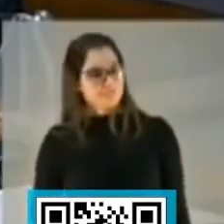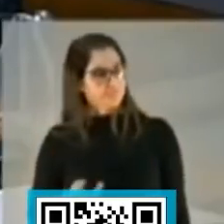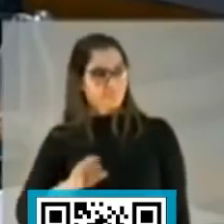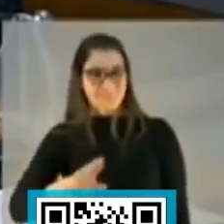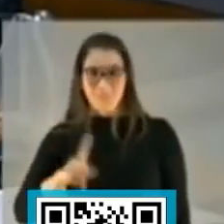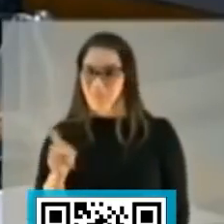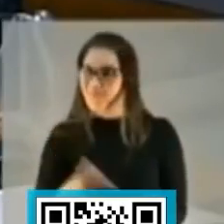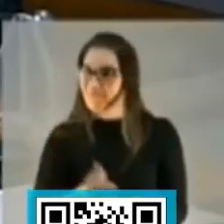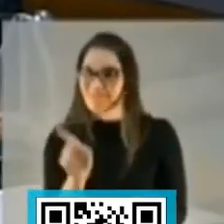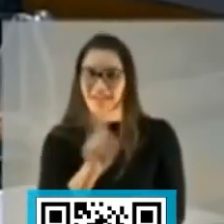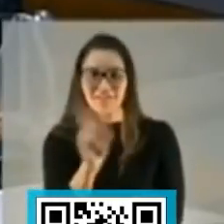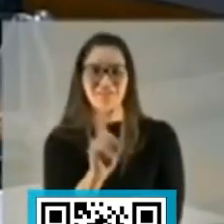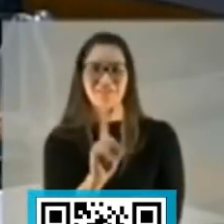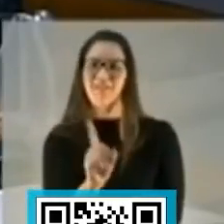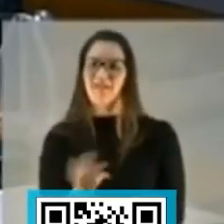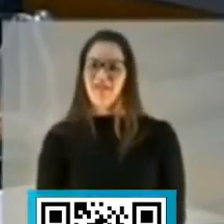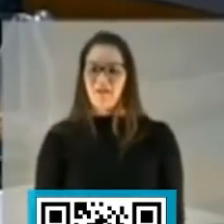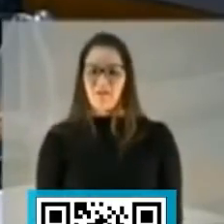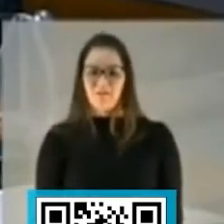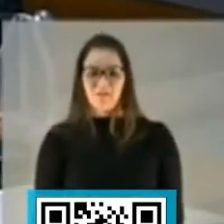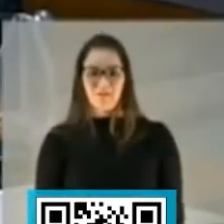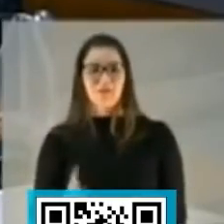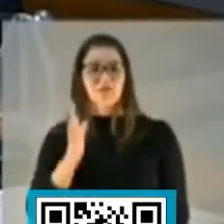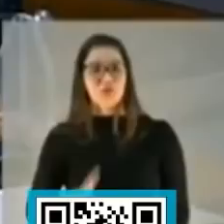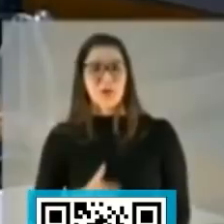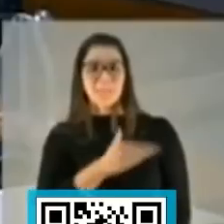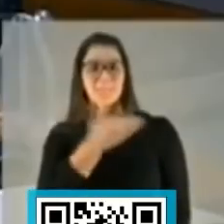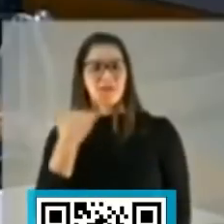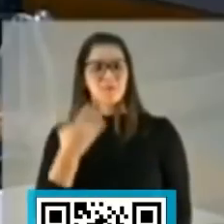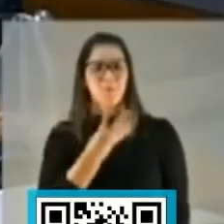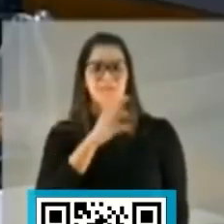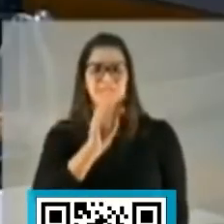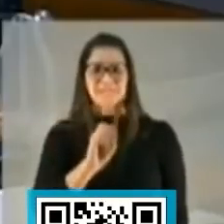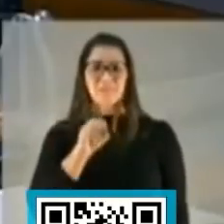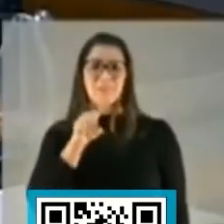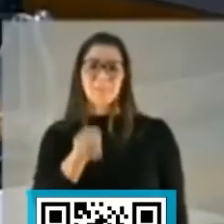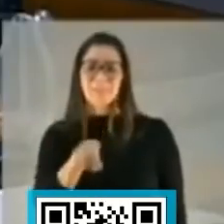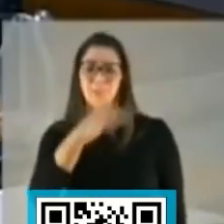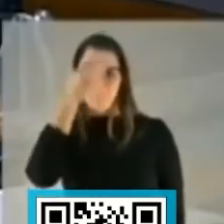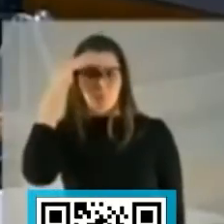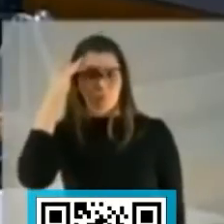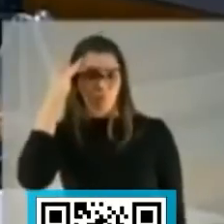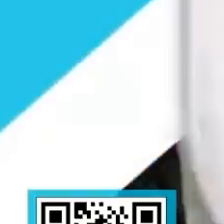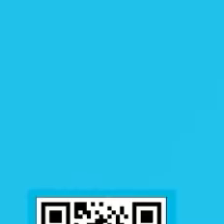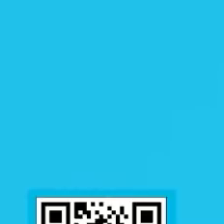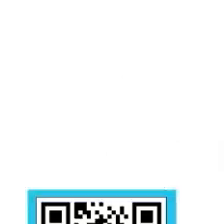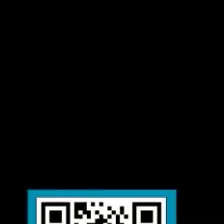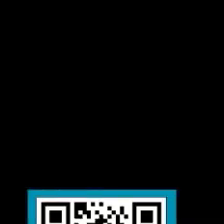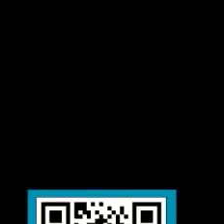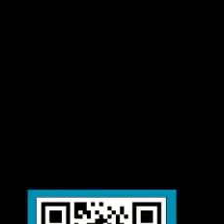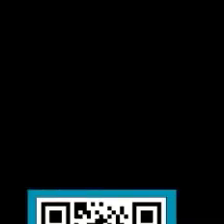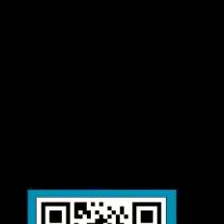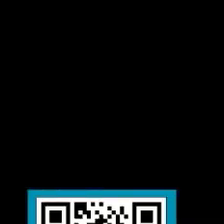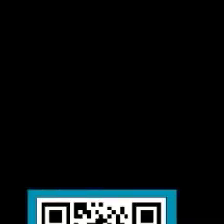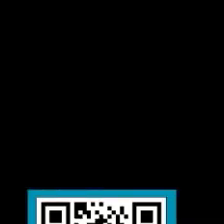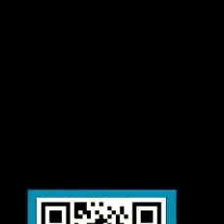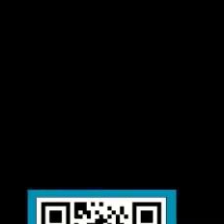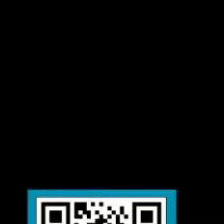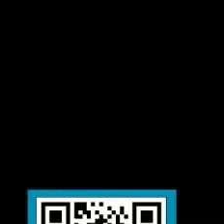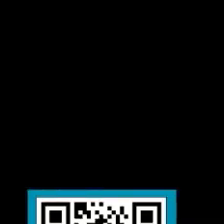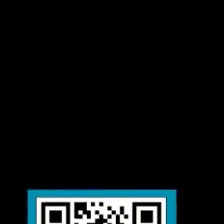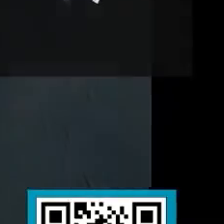e é uma loteria macabra que já matou 450 mil pessoas milhões de brasileiros tiveram que ser internado